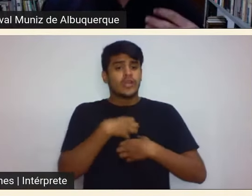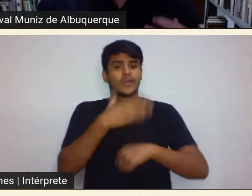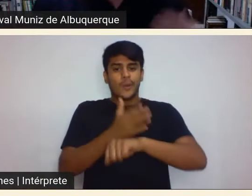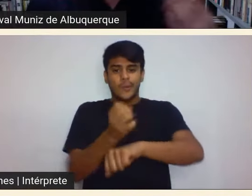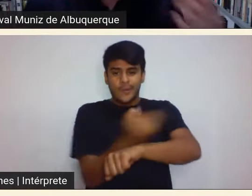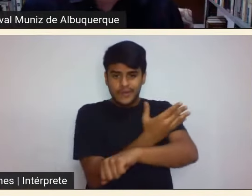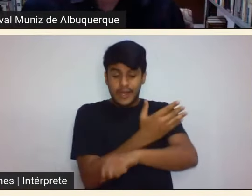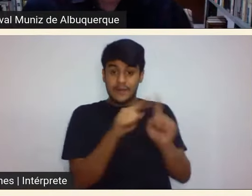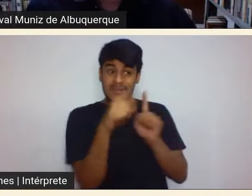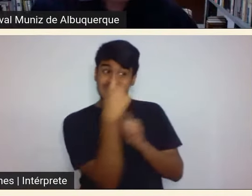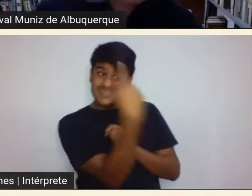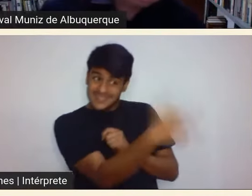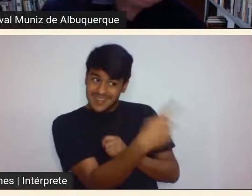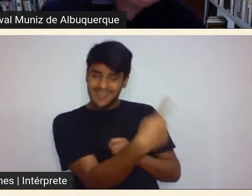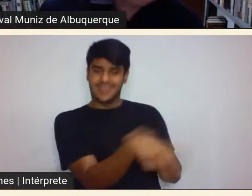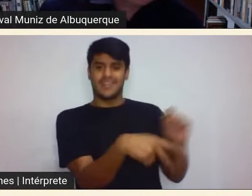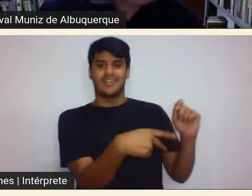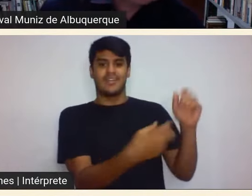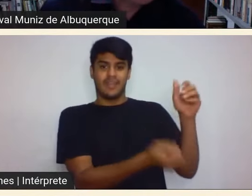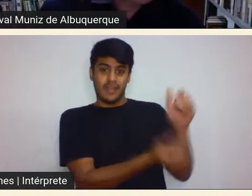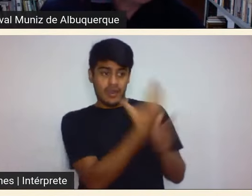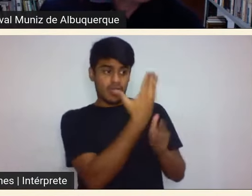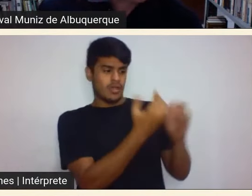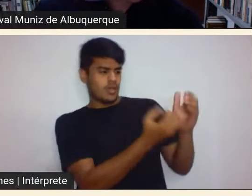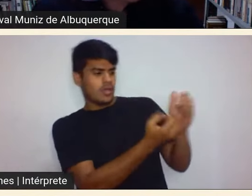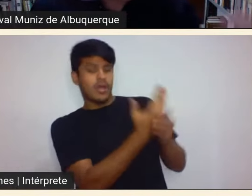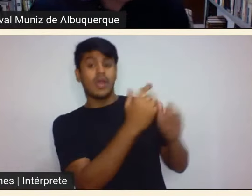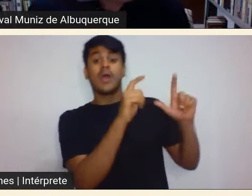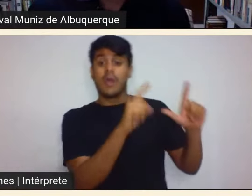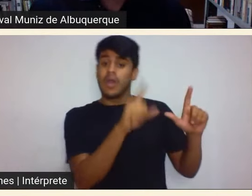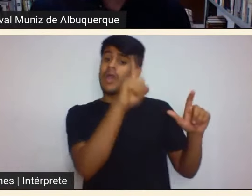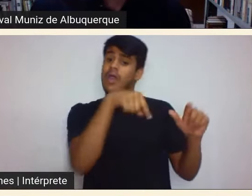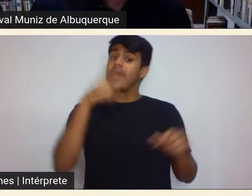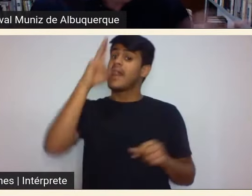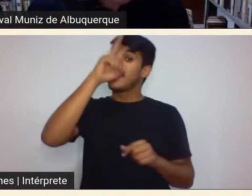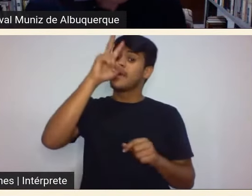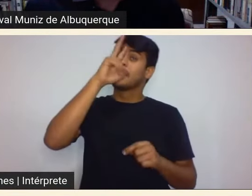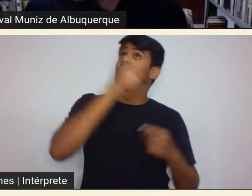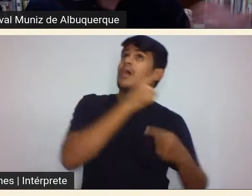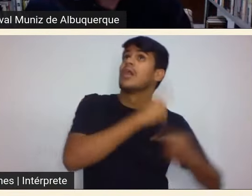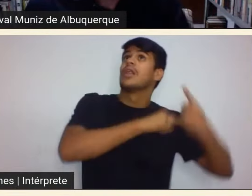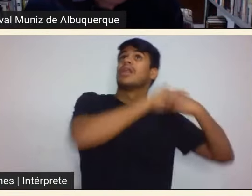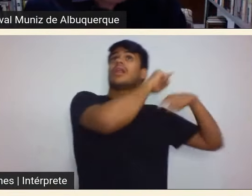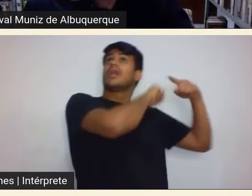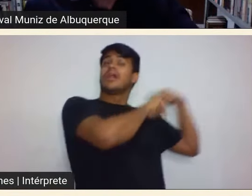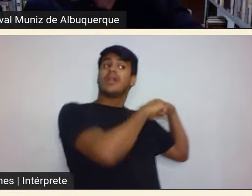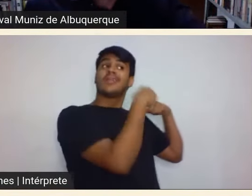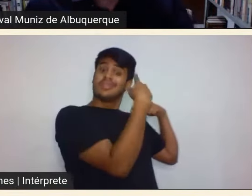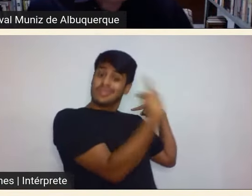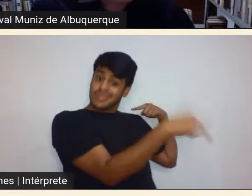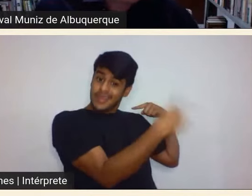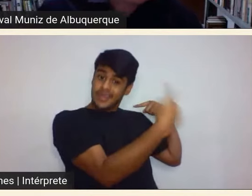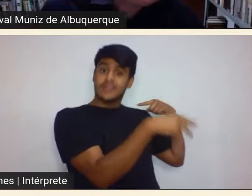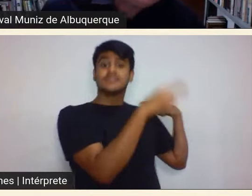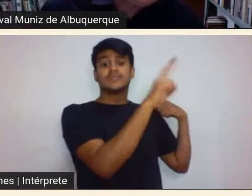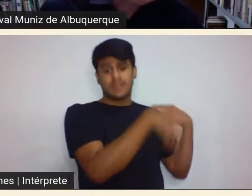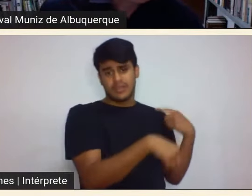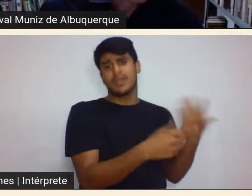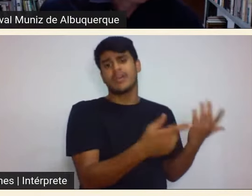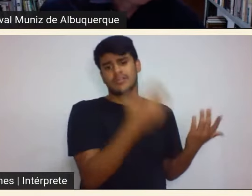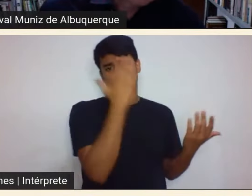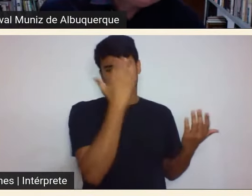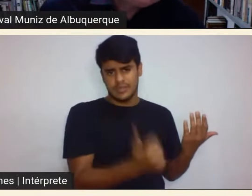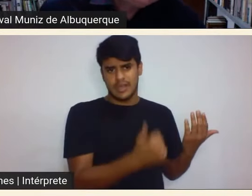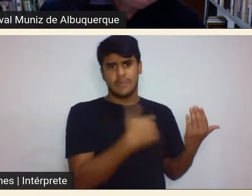obra, né, em grande medida, é uma obra saudosa das origens deles, que são origens dessas elites